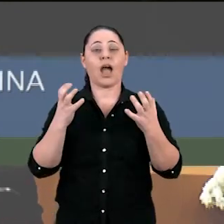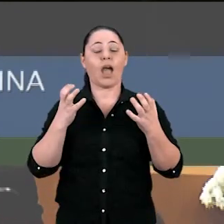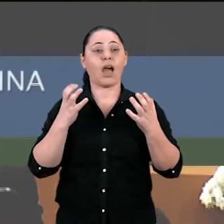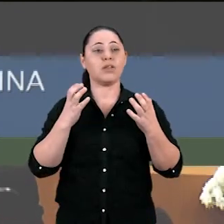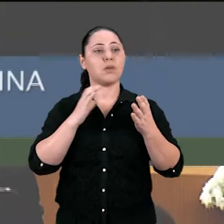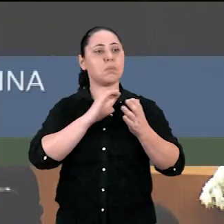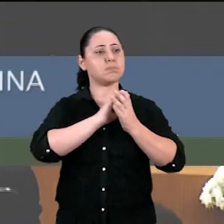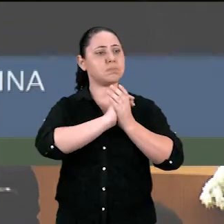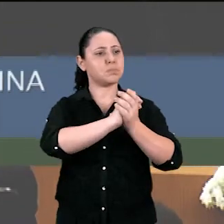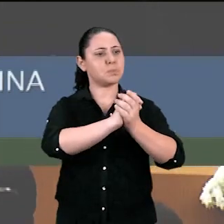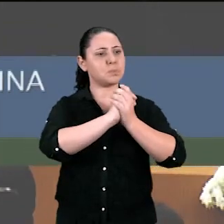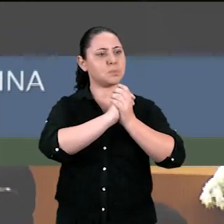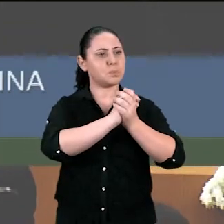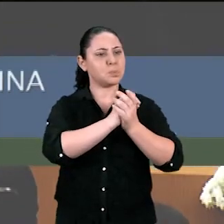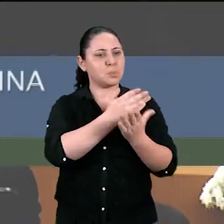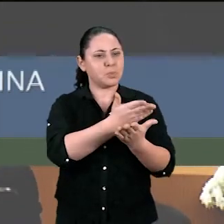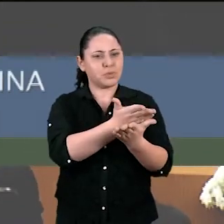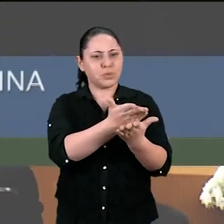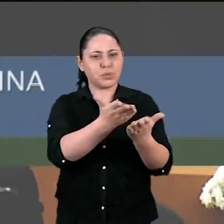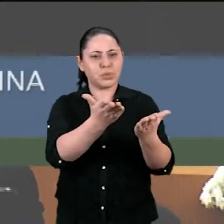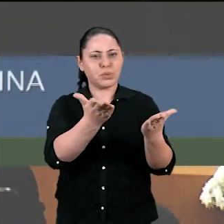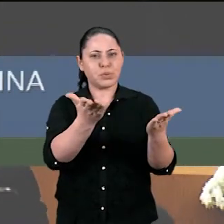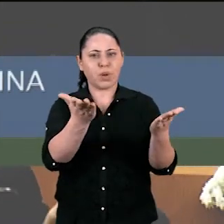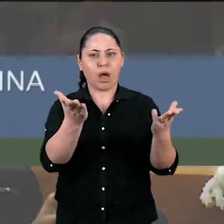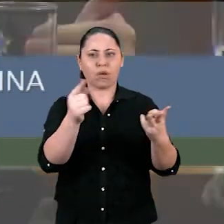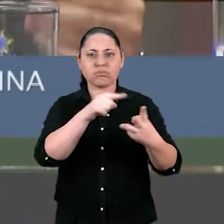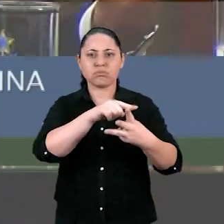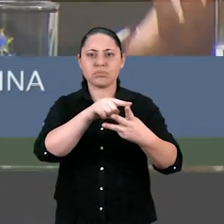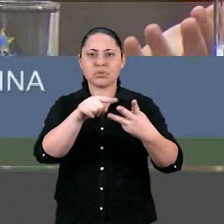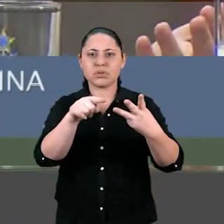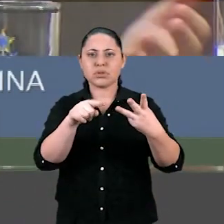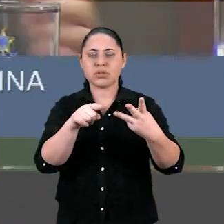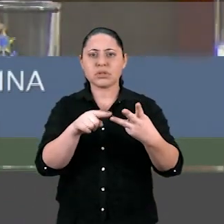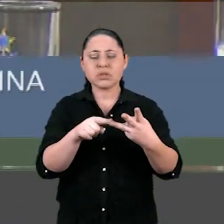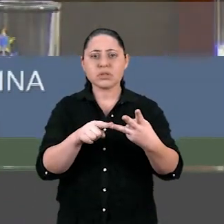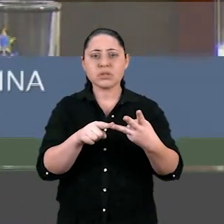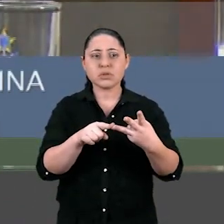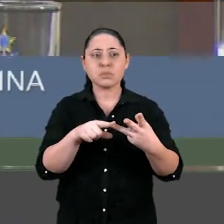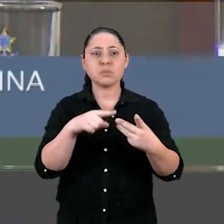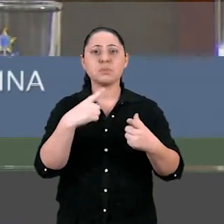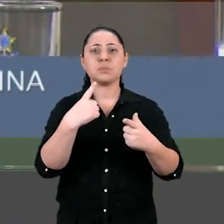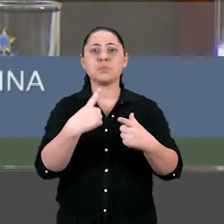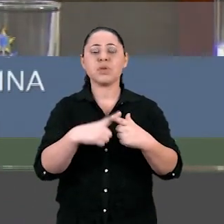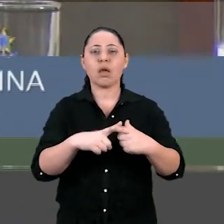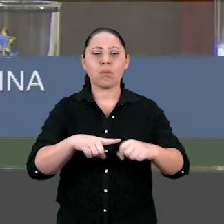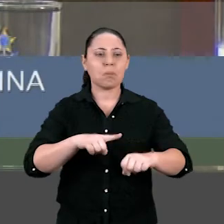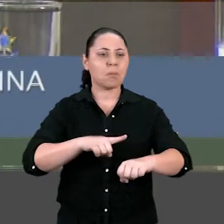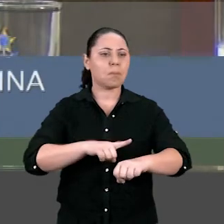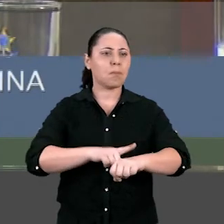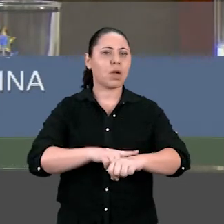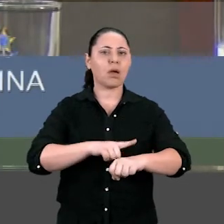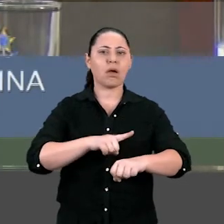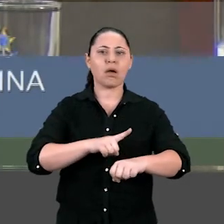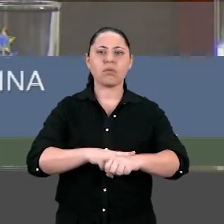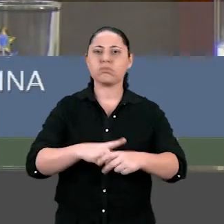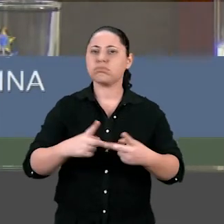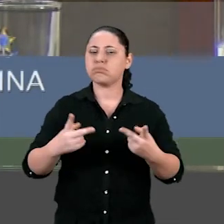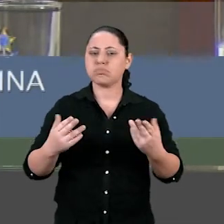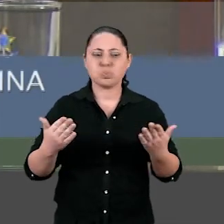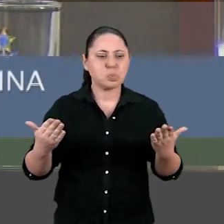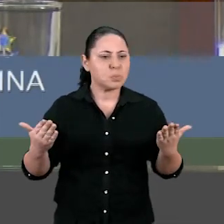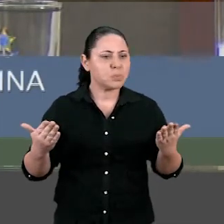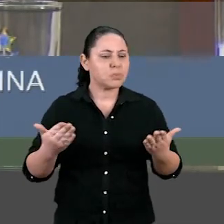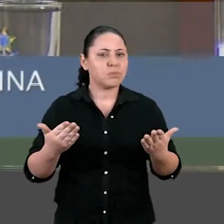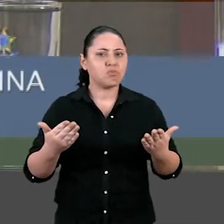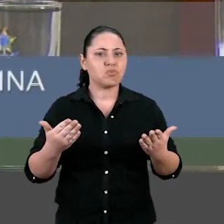Eu quero parabenizar aos 3 painelistas e ao fomentador, porque numa hora como essa